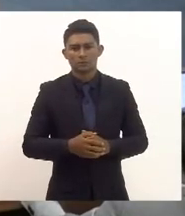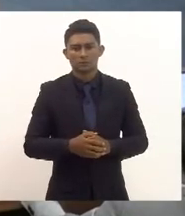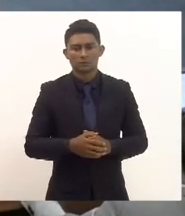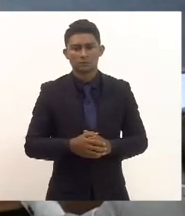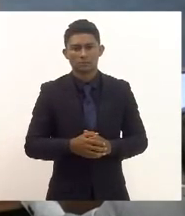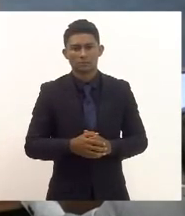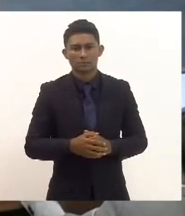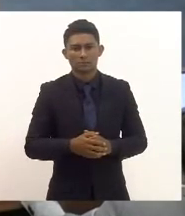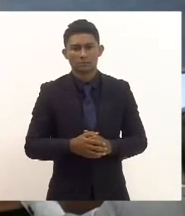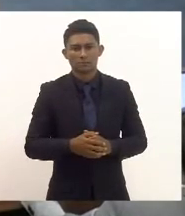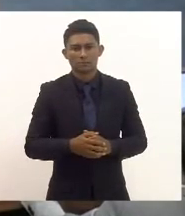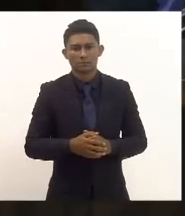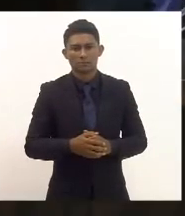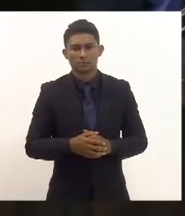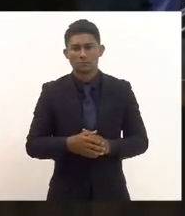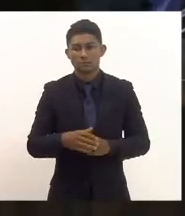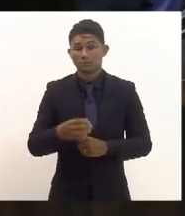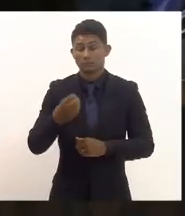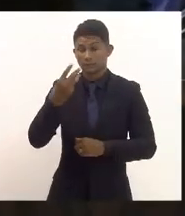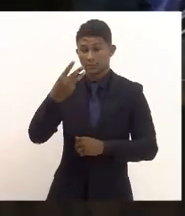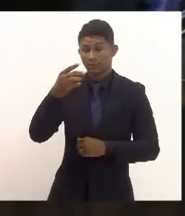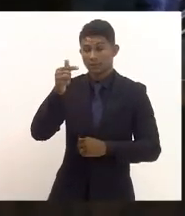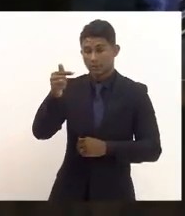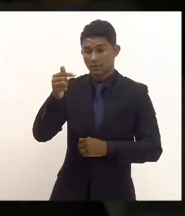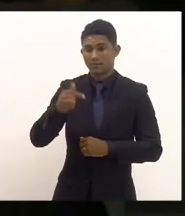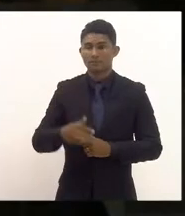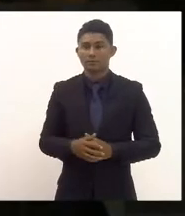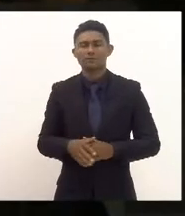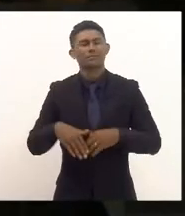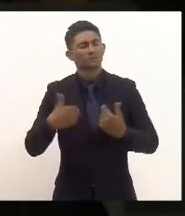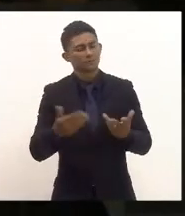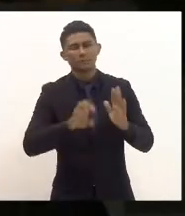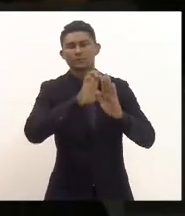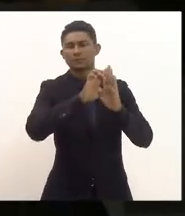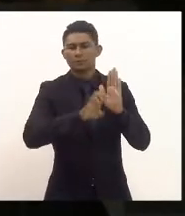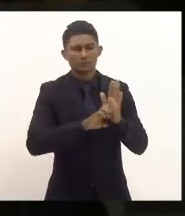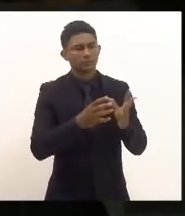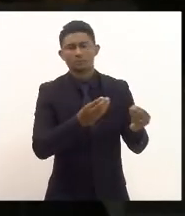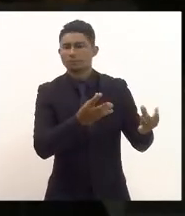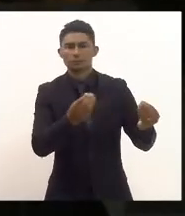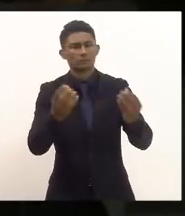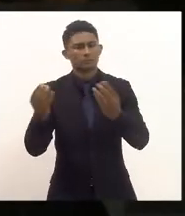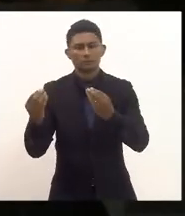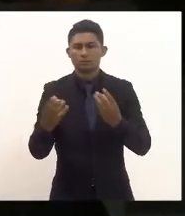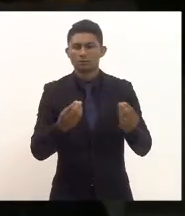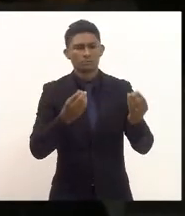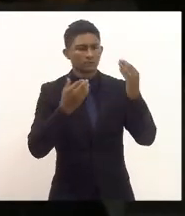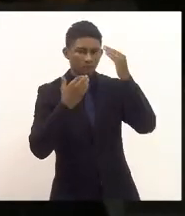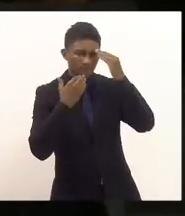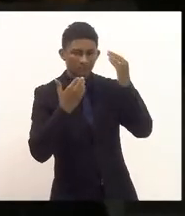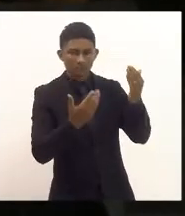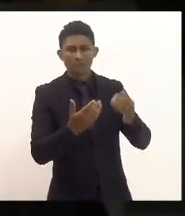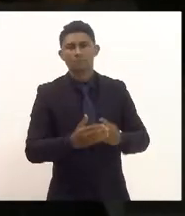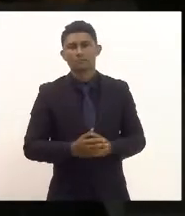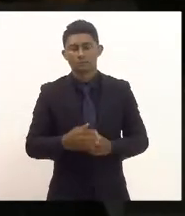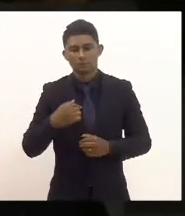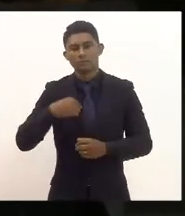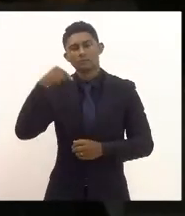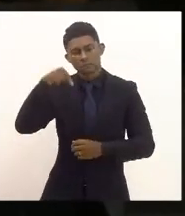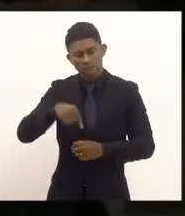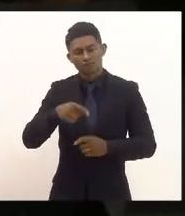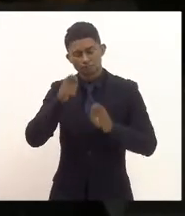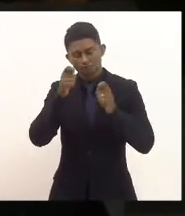só para ver se aí pode 17 - em sete então é muito emenda Muito obrigado President coo estamos aí firme